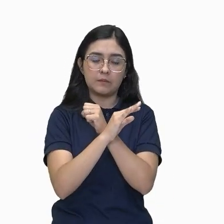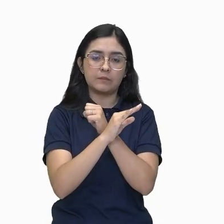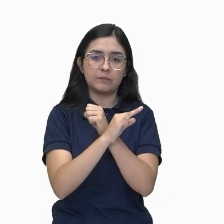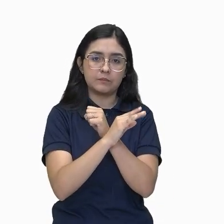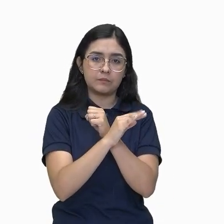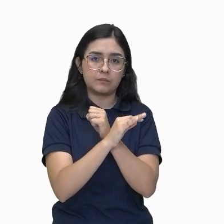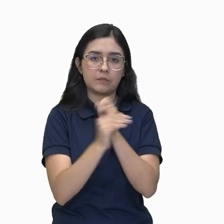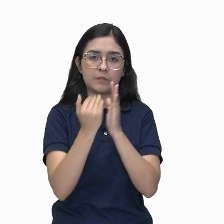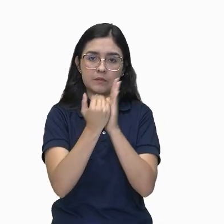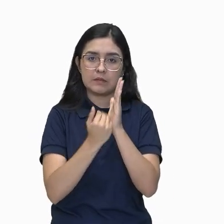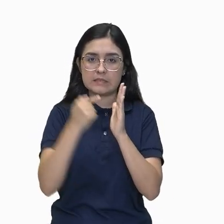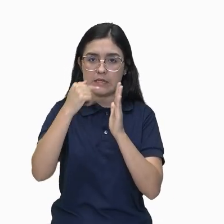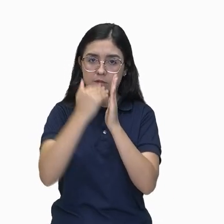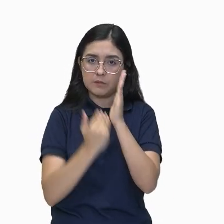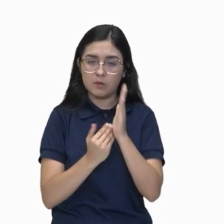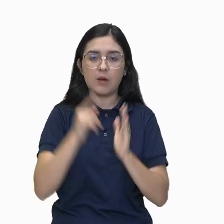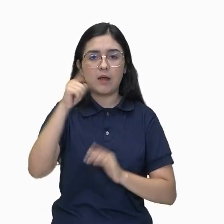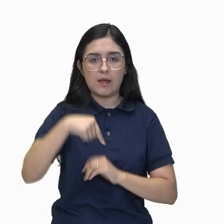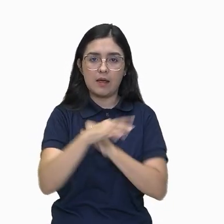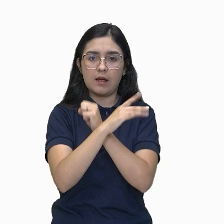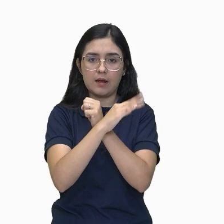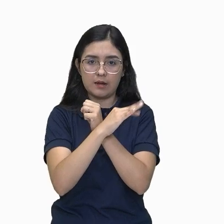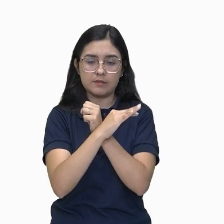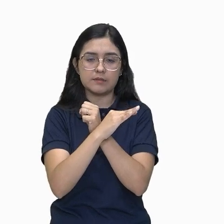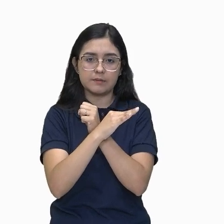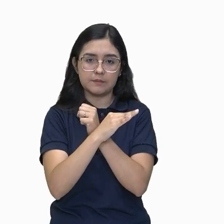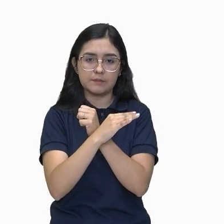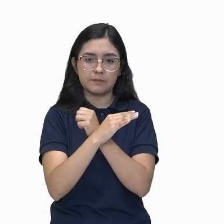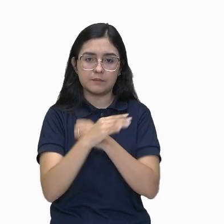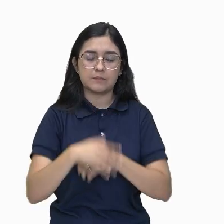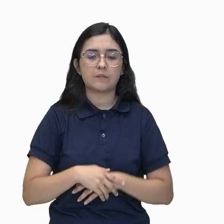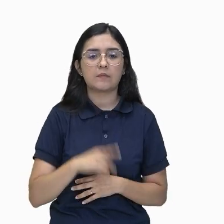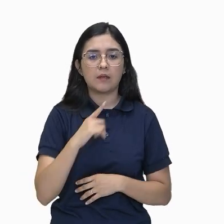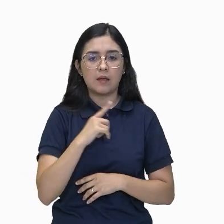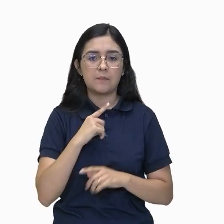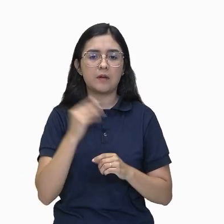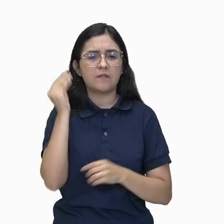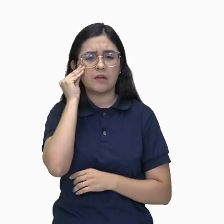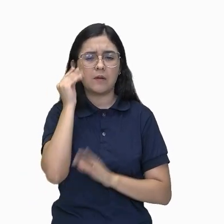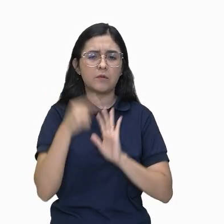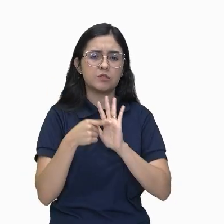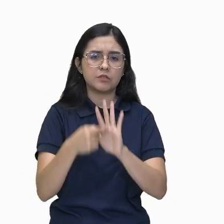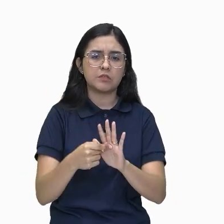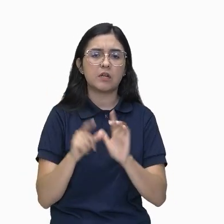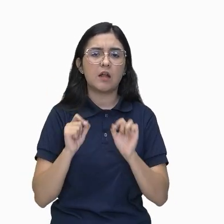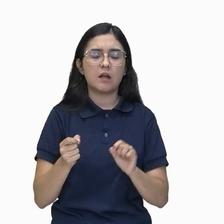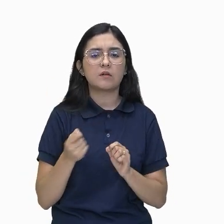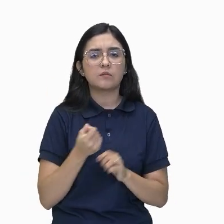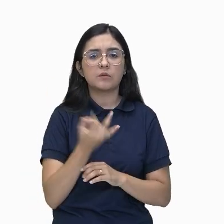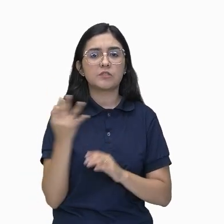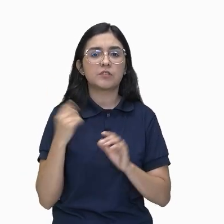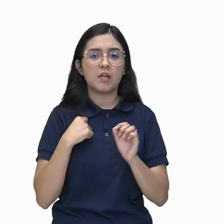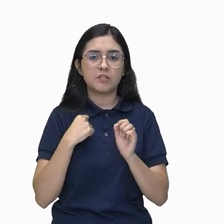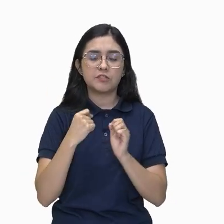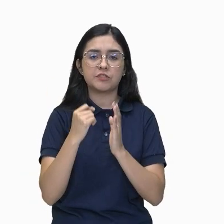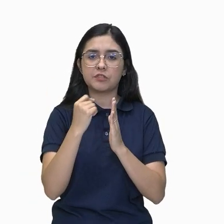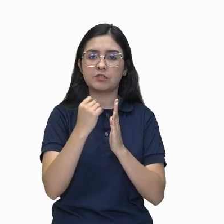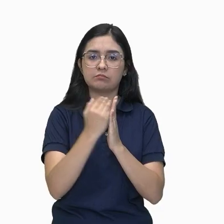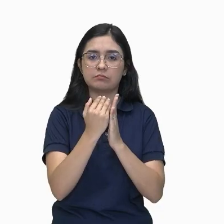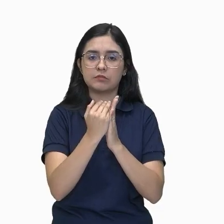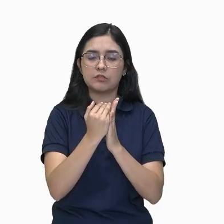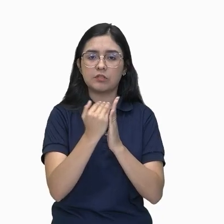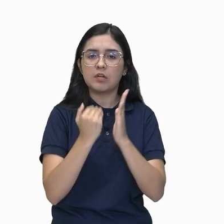que 7, né? Porque escala de pH é uma unidade de medida, né? E ela descreve essa acidez